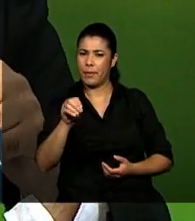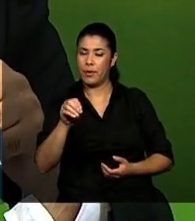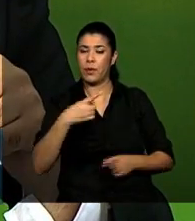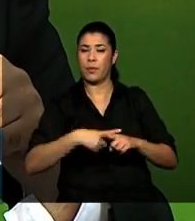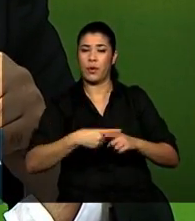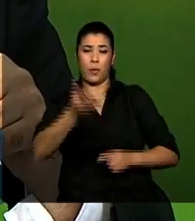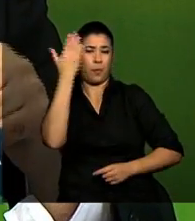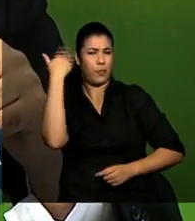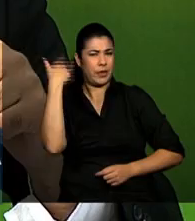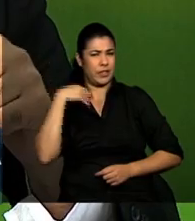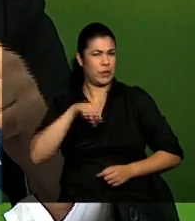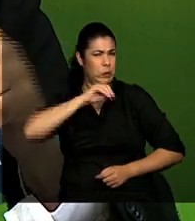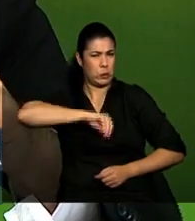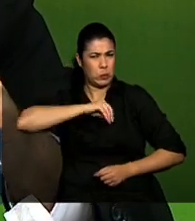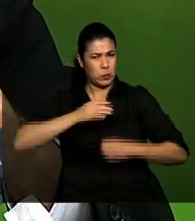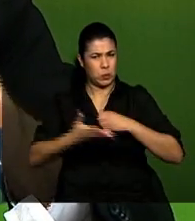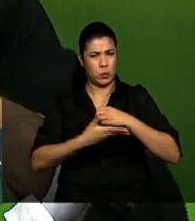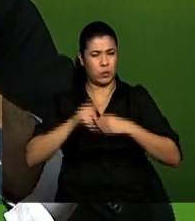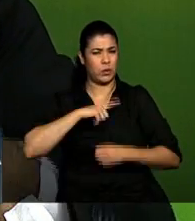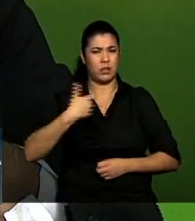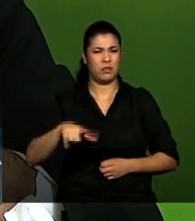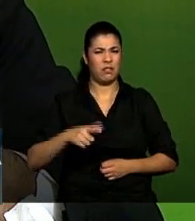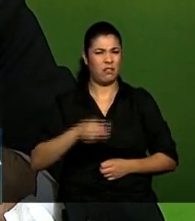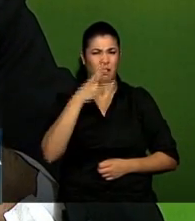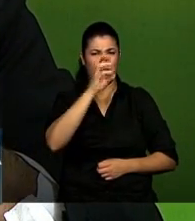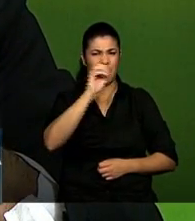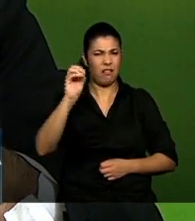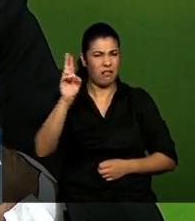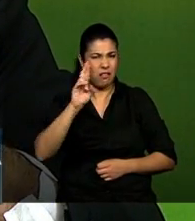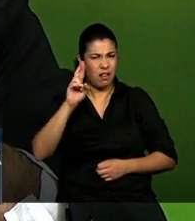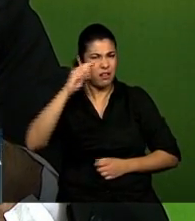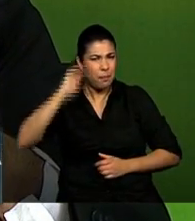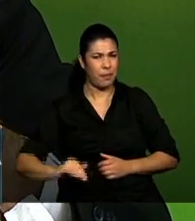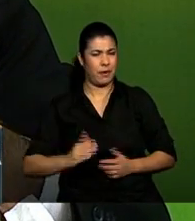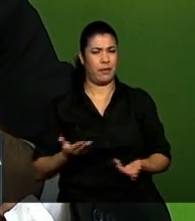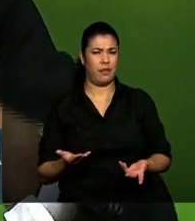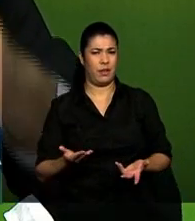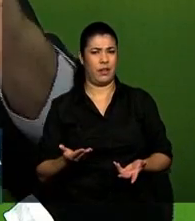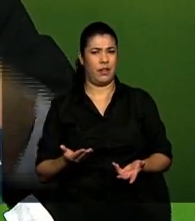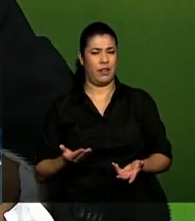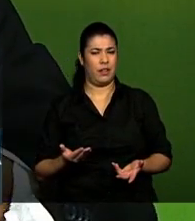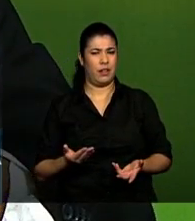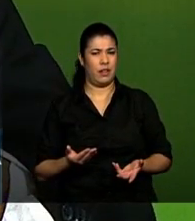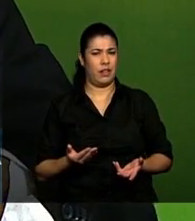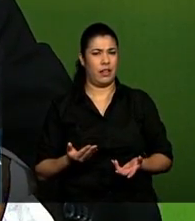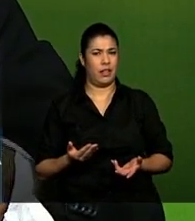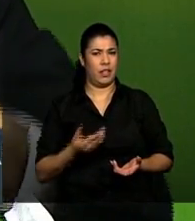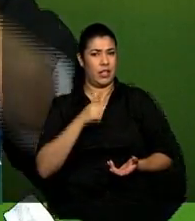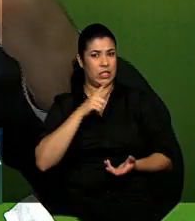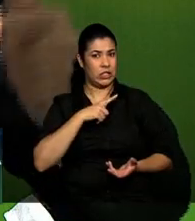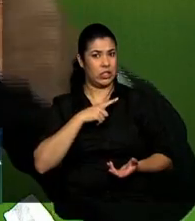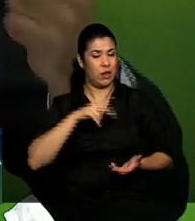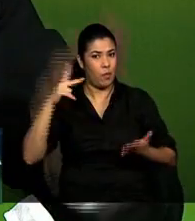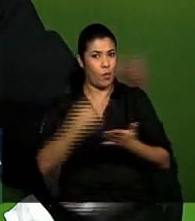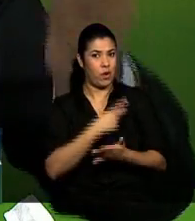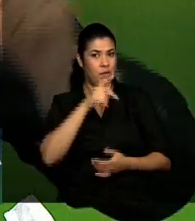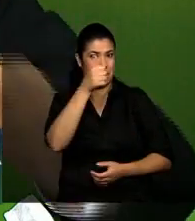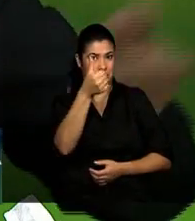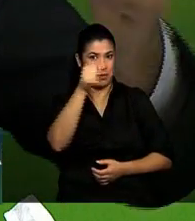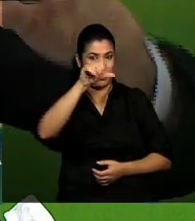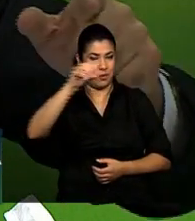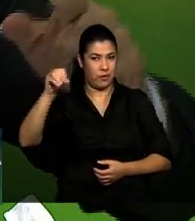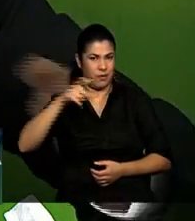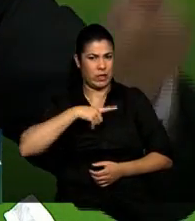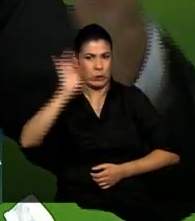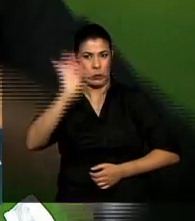preços atuais não tinha um valor de R 300 e num período de altíssima inflação e ele foi criado com